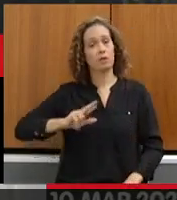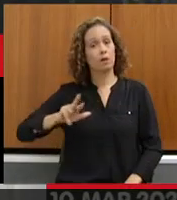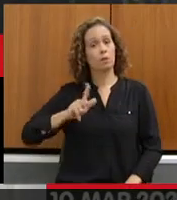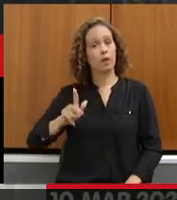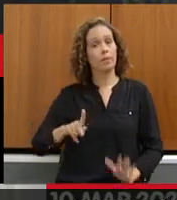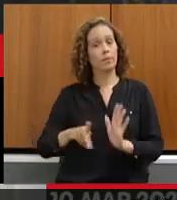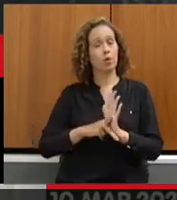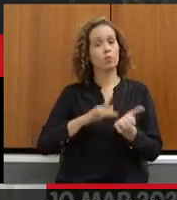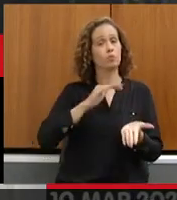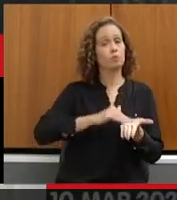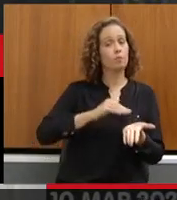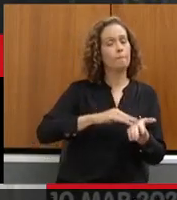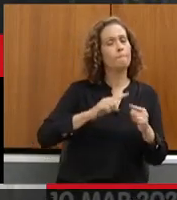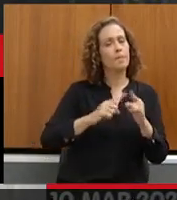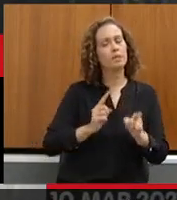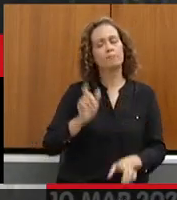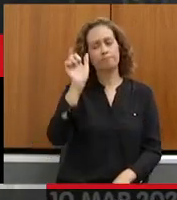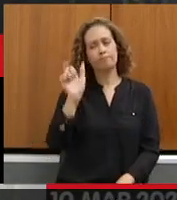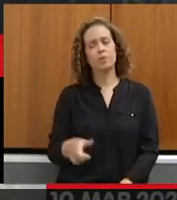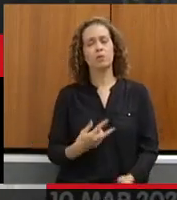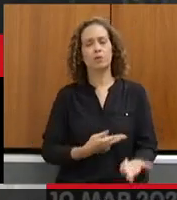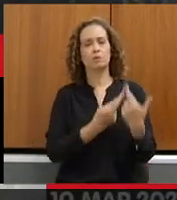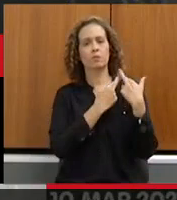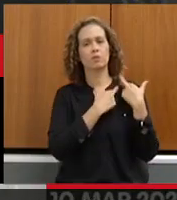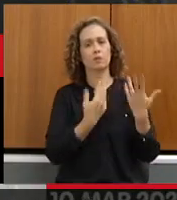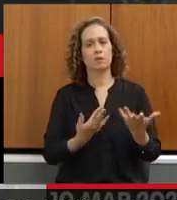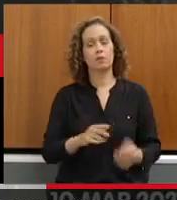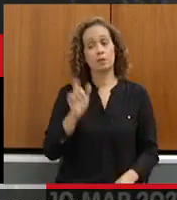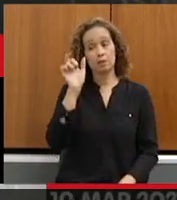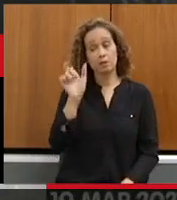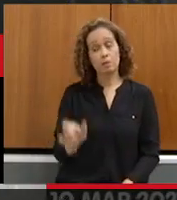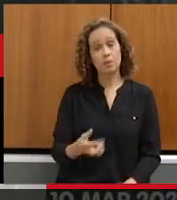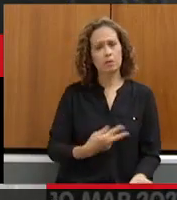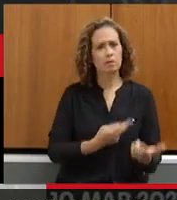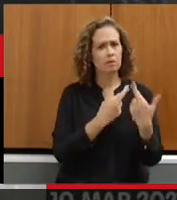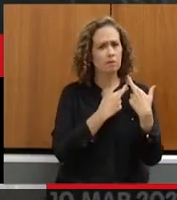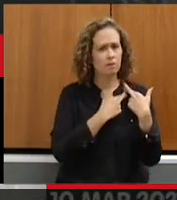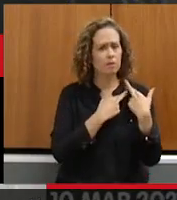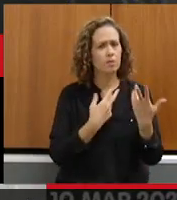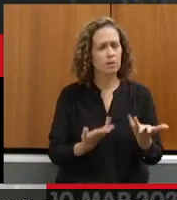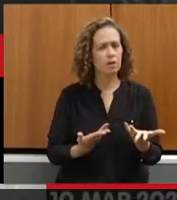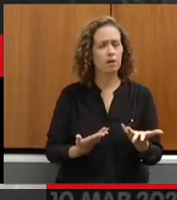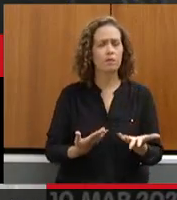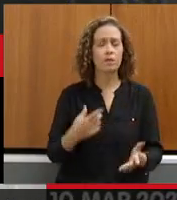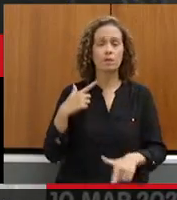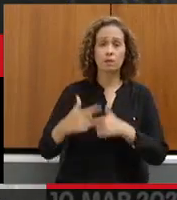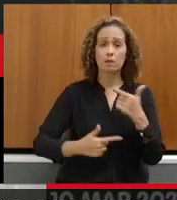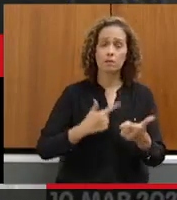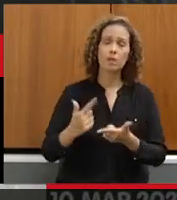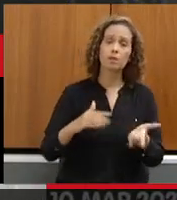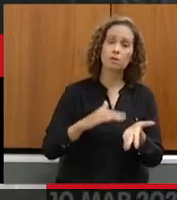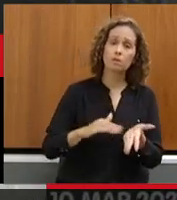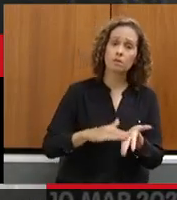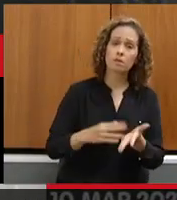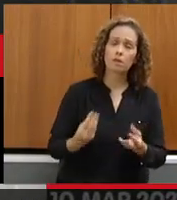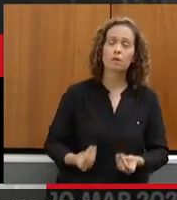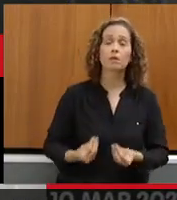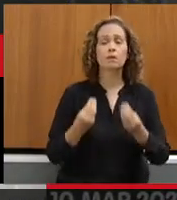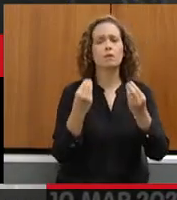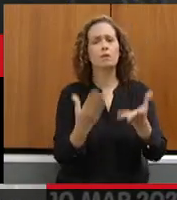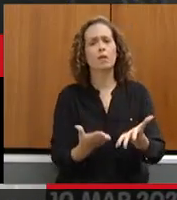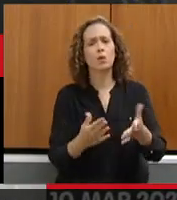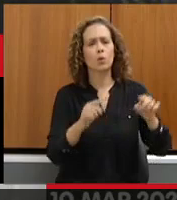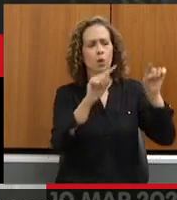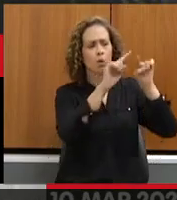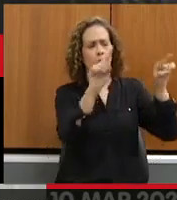mas falta a pessoa responsável essa o secretário que está na secretaria que distribuiu monitores e